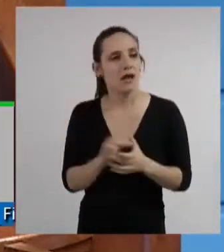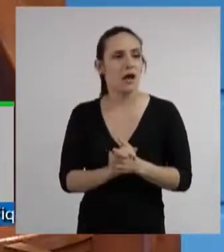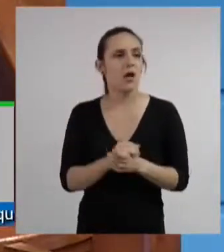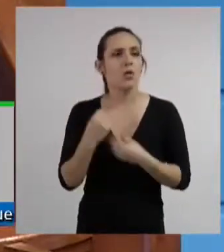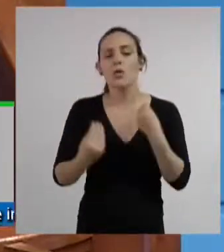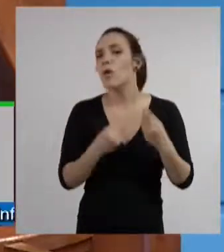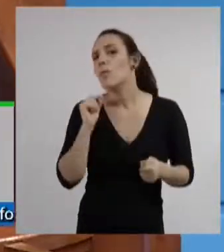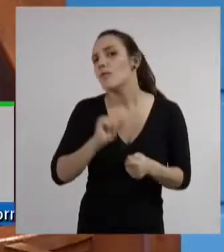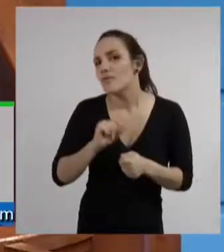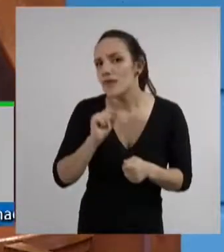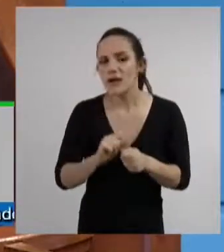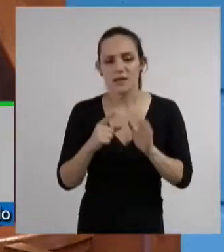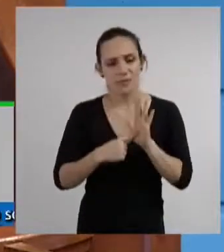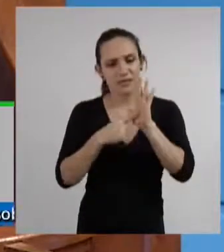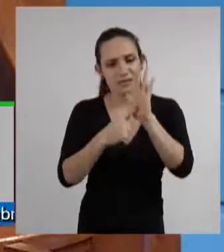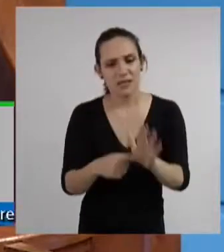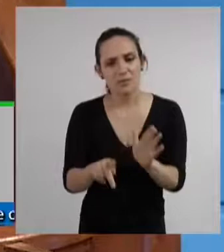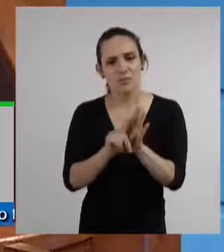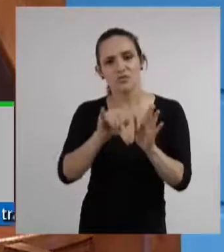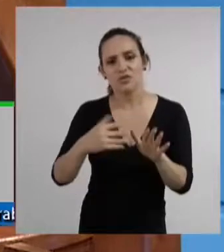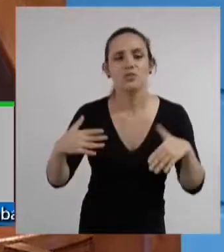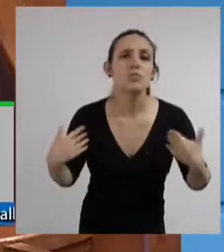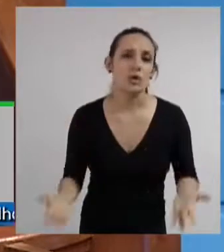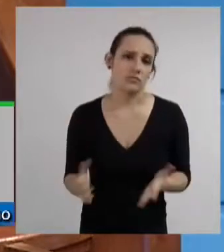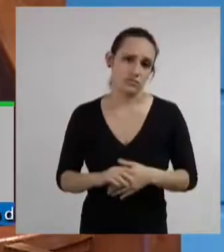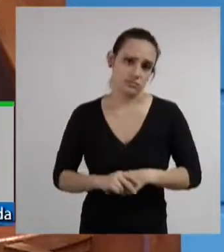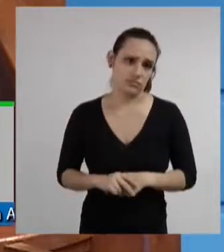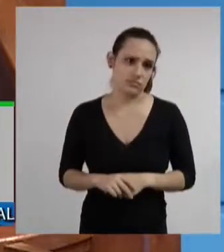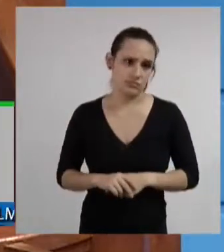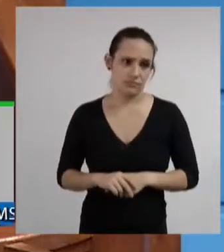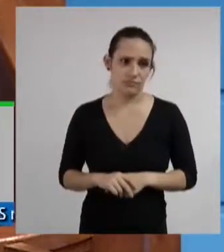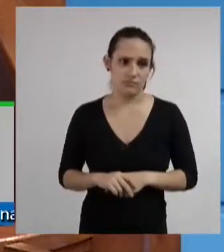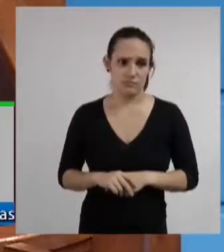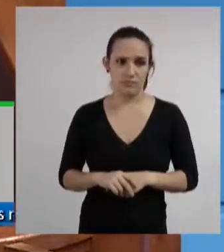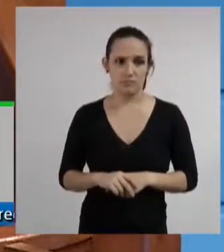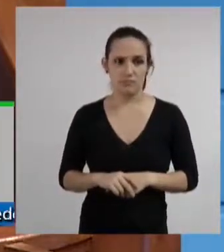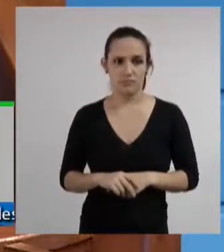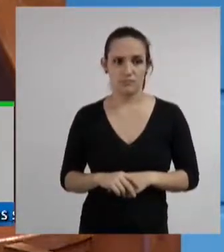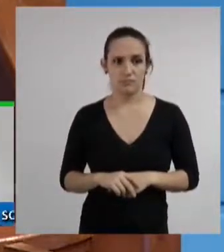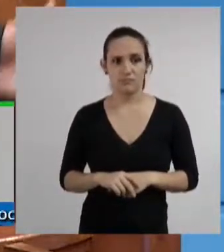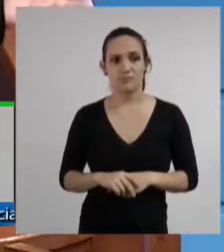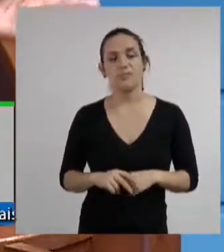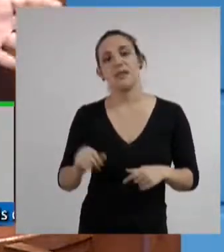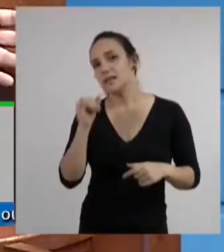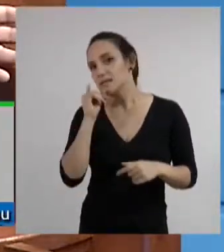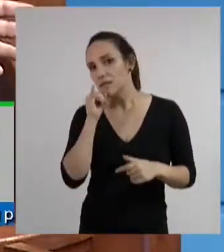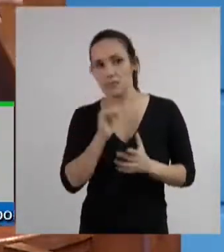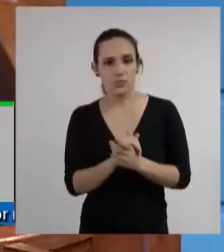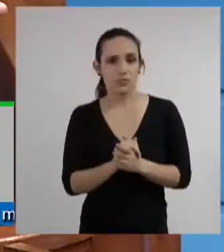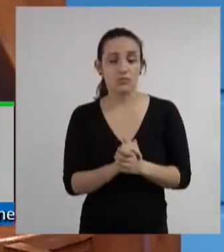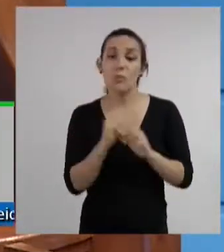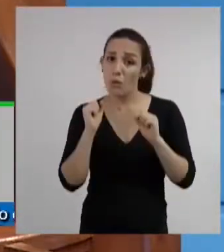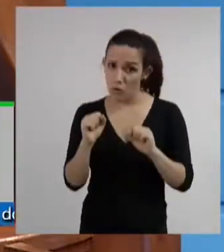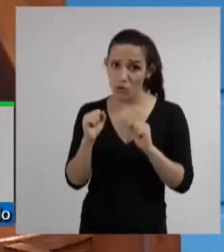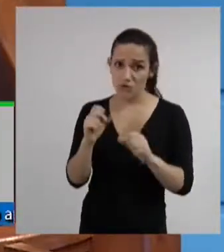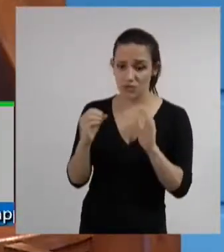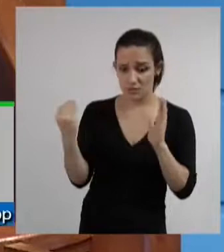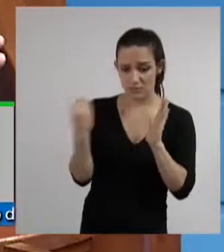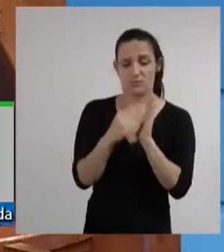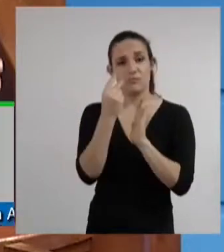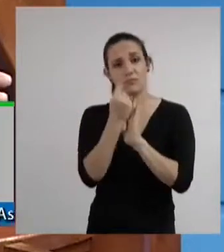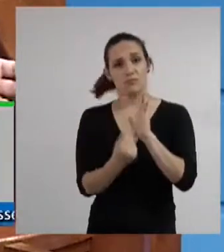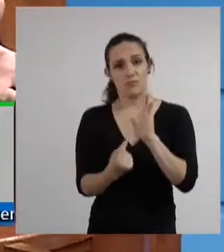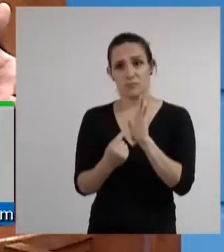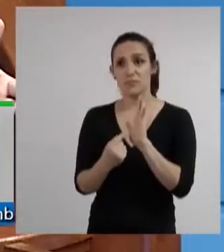projetos na Câmara Federal, tanto no Ministério do Meio Ambiente. Por que não, por exemplo, os municípios que